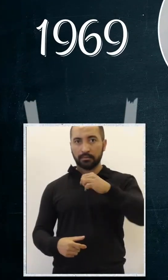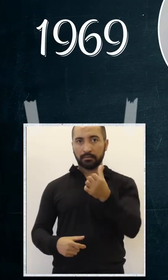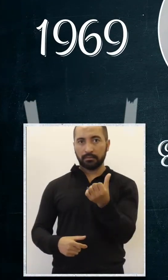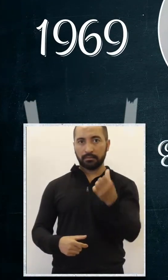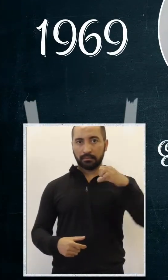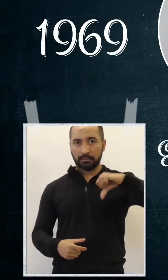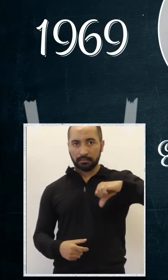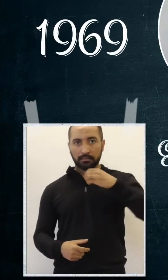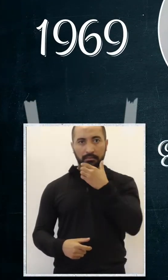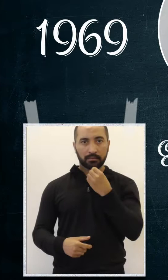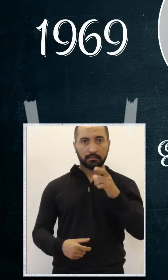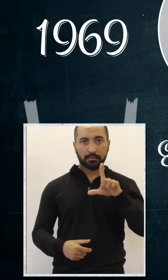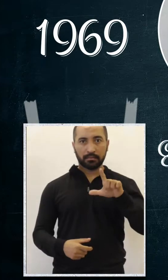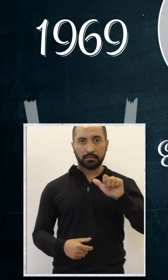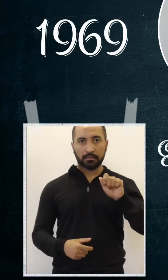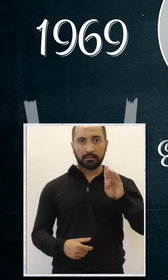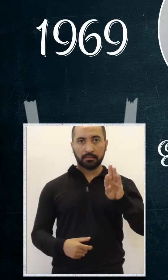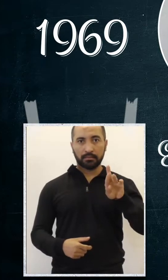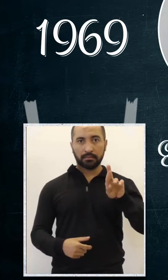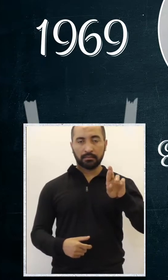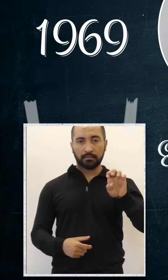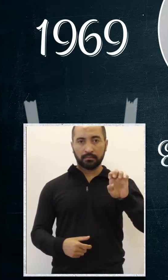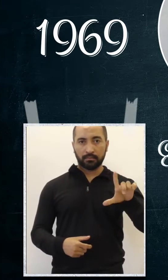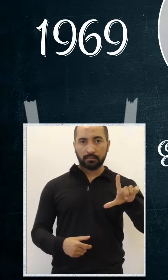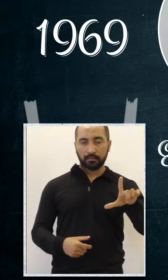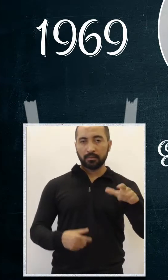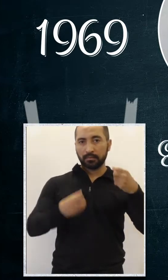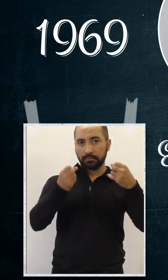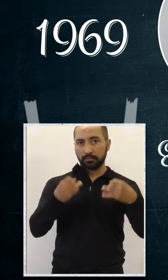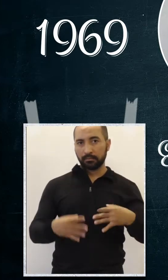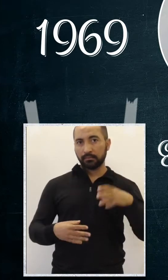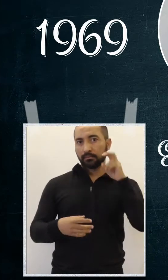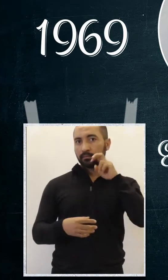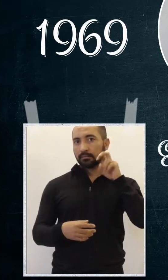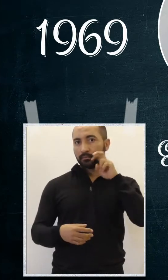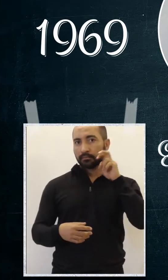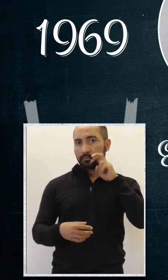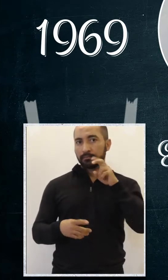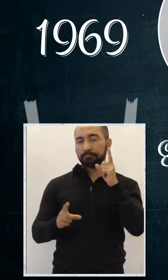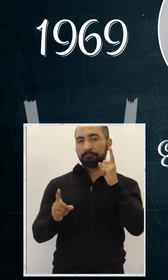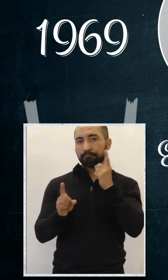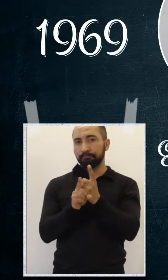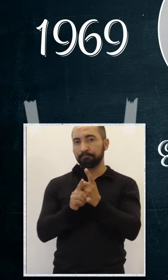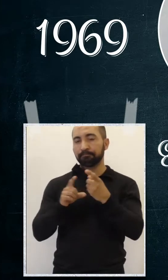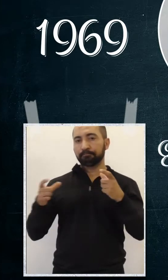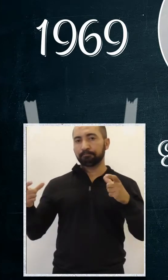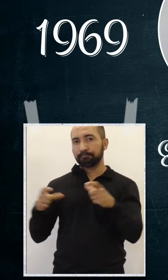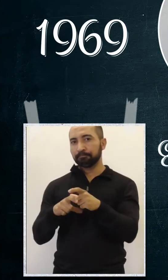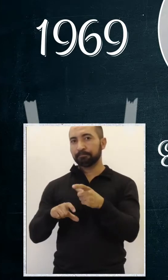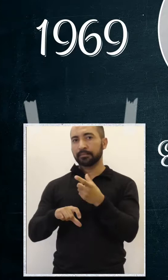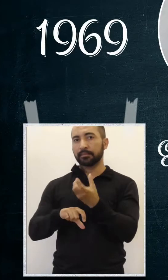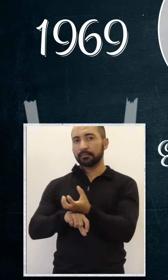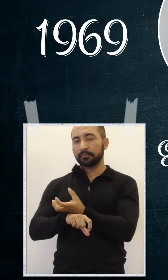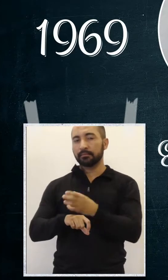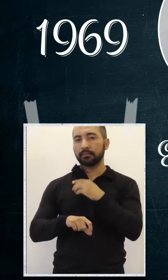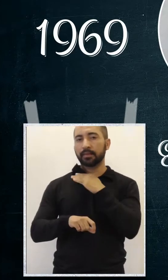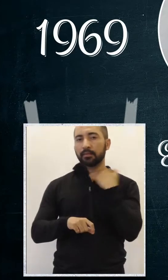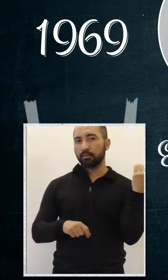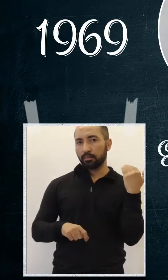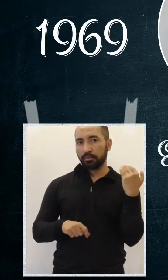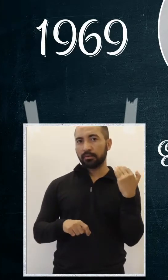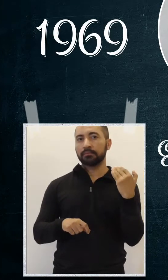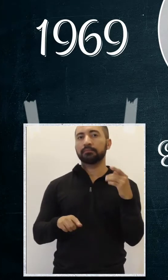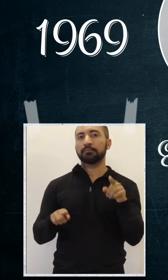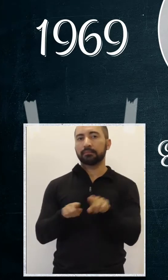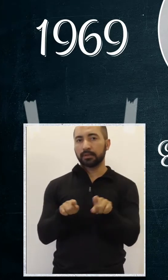Laborel descreveu que nos estados do Rio Grande do Norte e Espírito Santo só foram encontradas colônias mortas dessa espécie. O mesmo fato foi constatado nos últimos 15